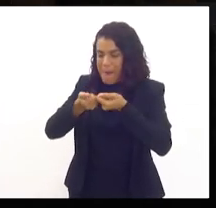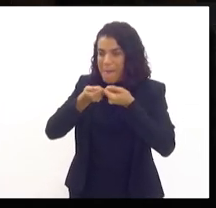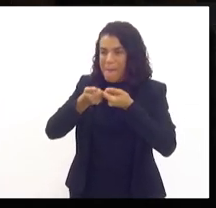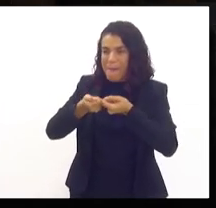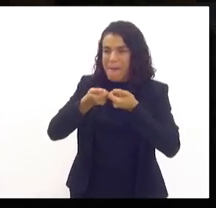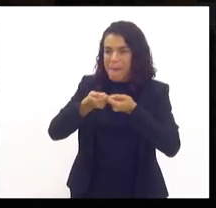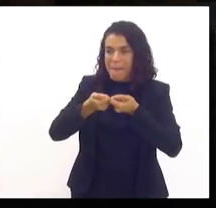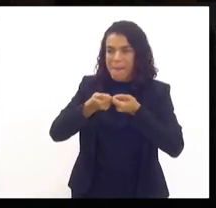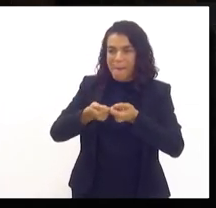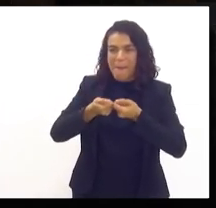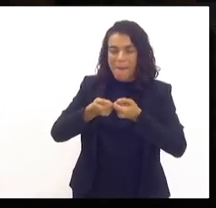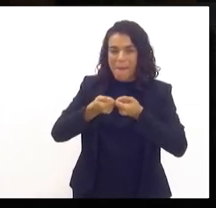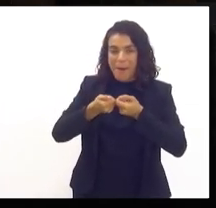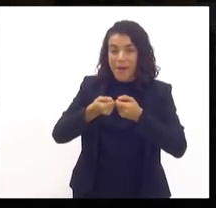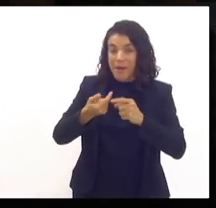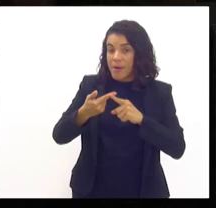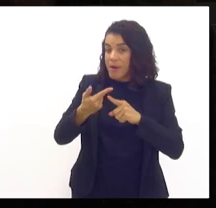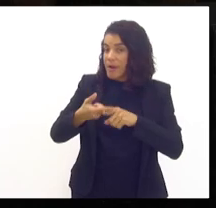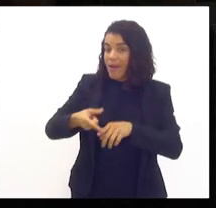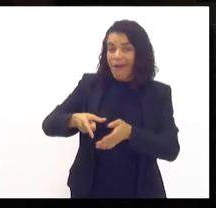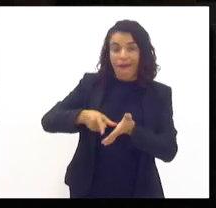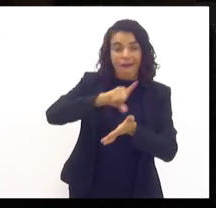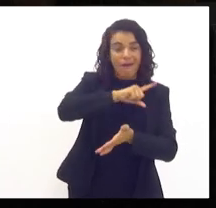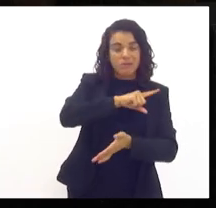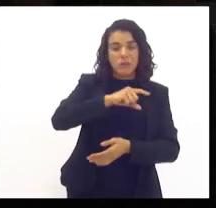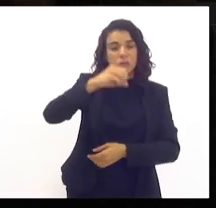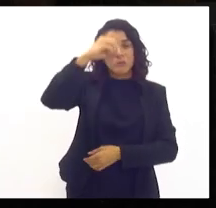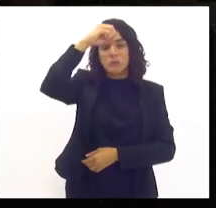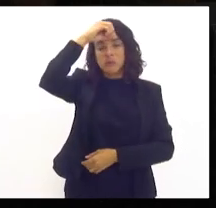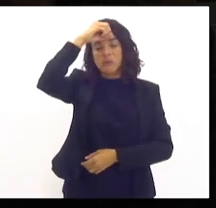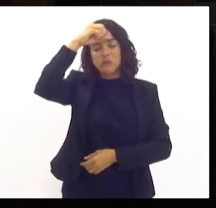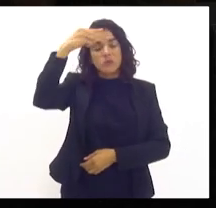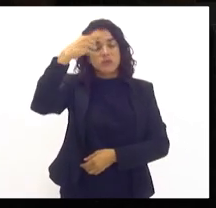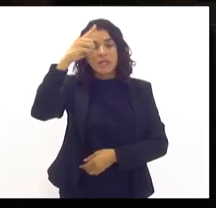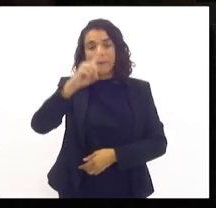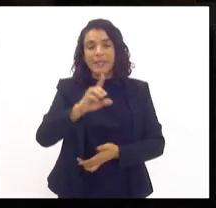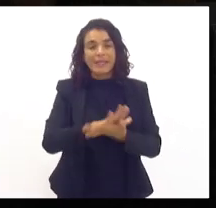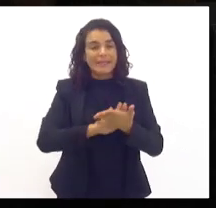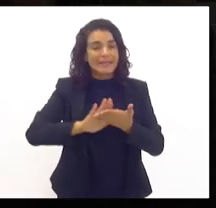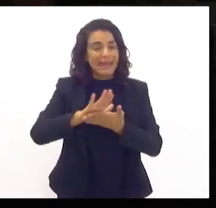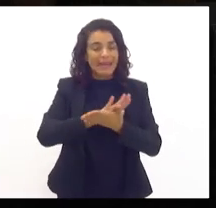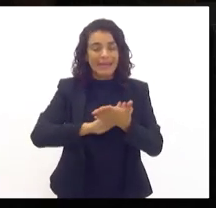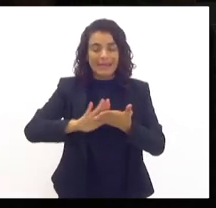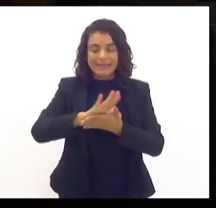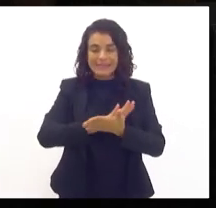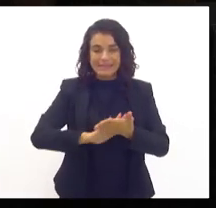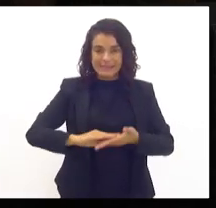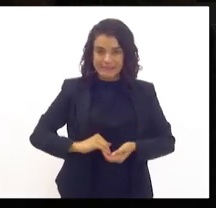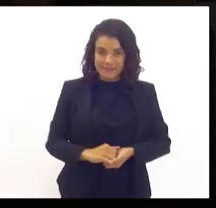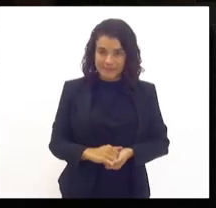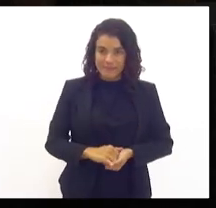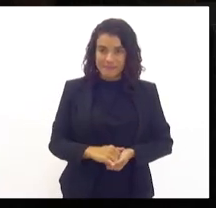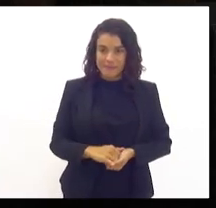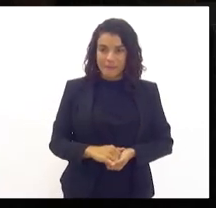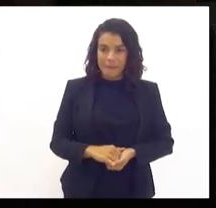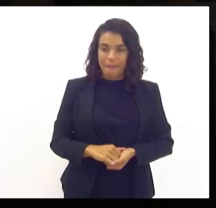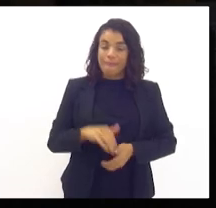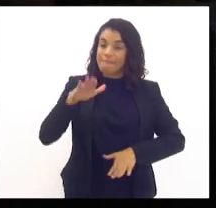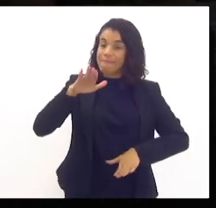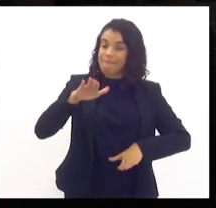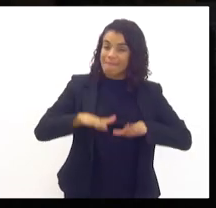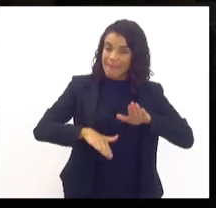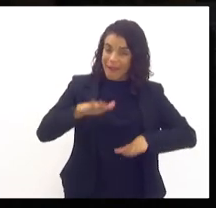Porque antes eu não sabia absolutamente de nada. Talvez